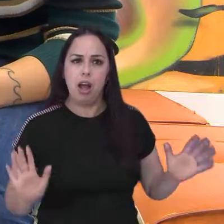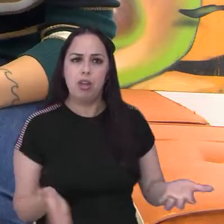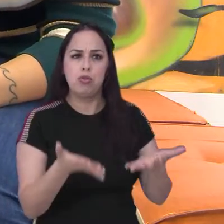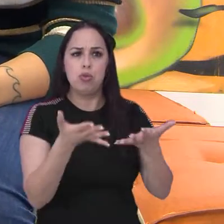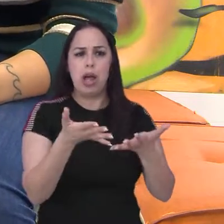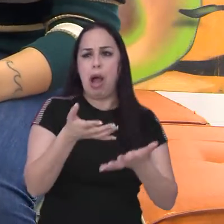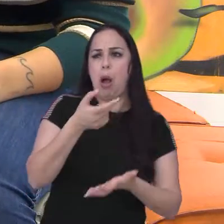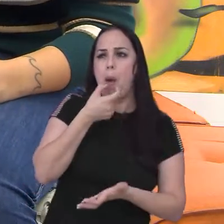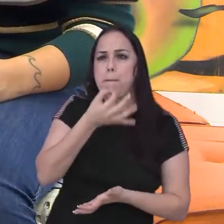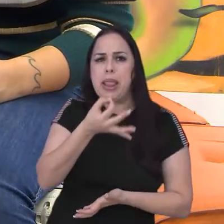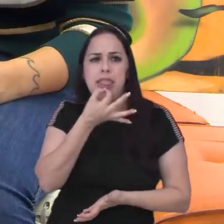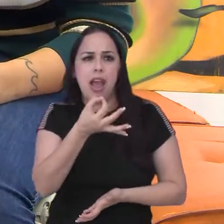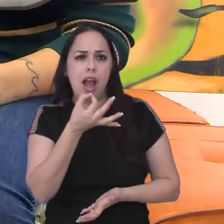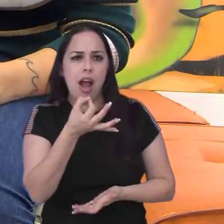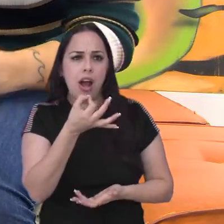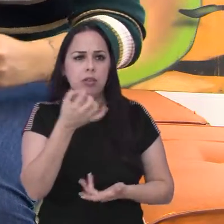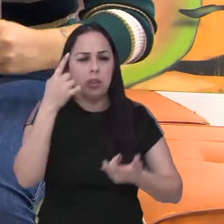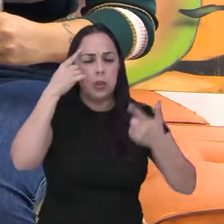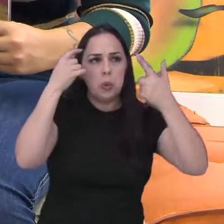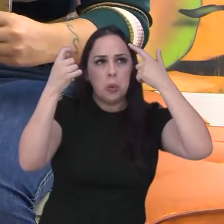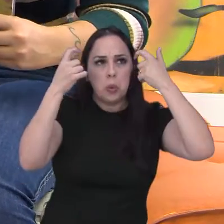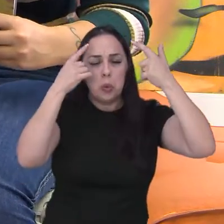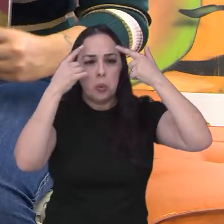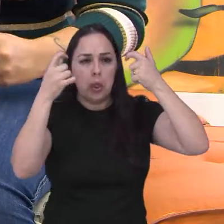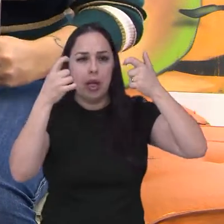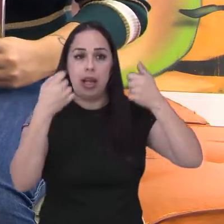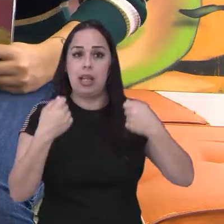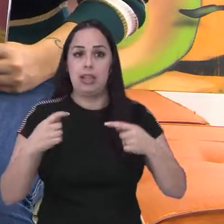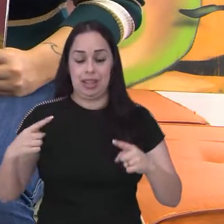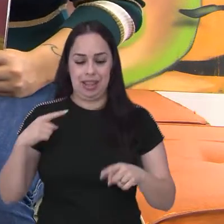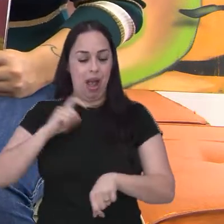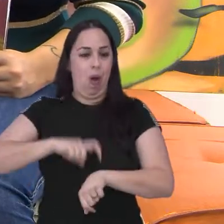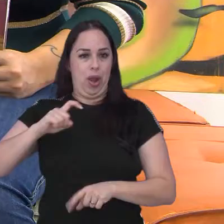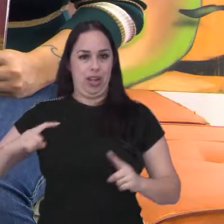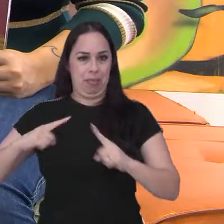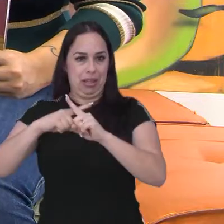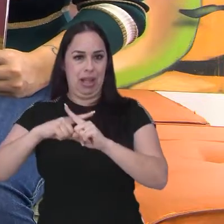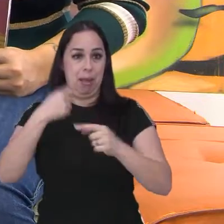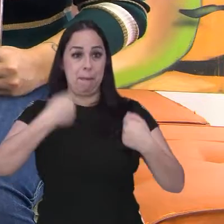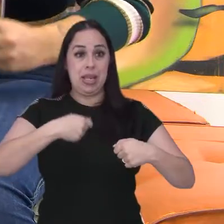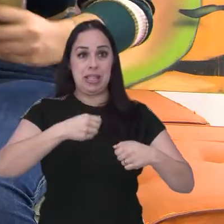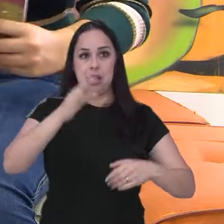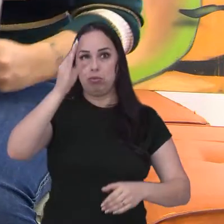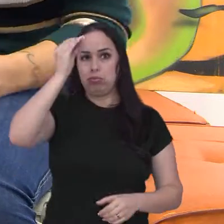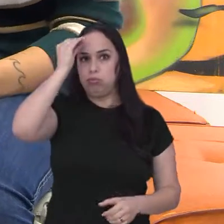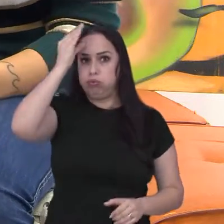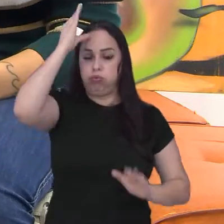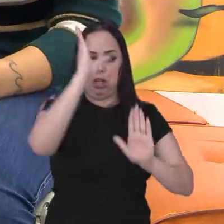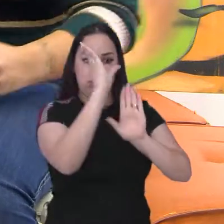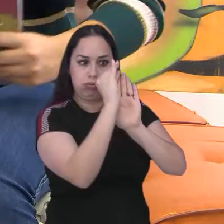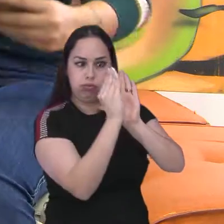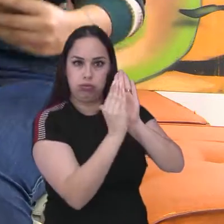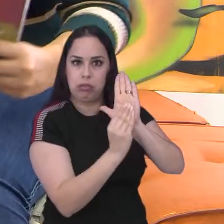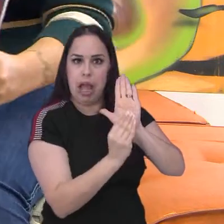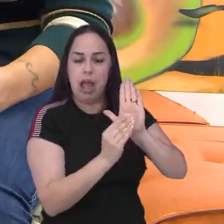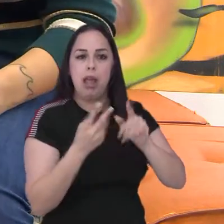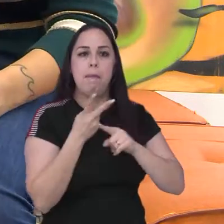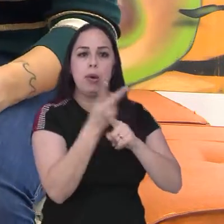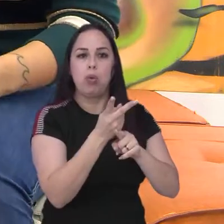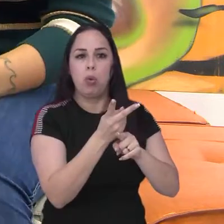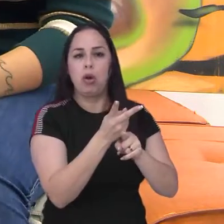dos jovens, também faz eles pensarem, eles estão ali na batalha, eles têm que ter conteúdo, né, para fazer... Estimula? Eles